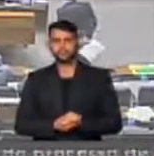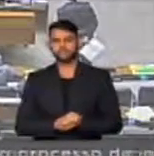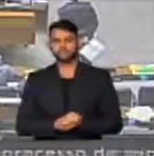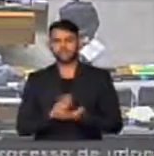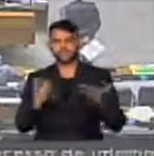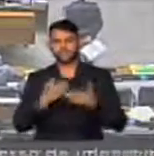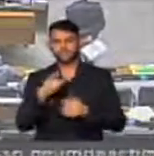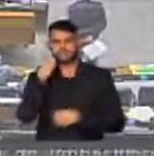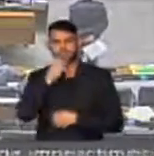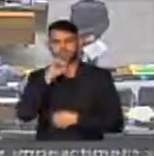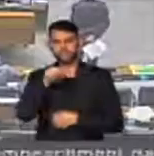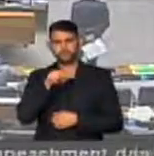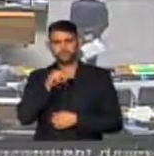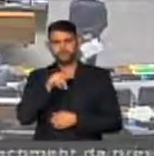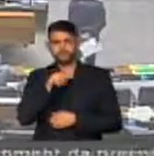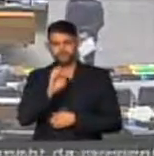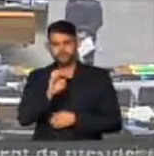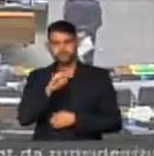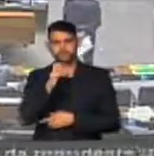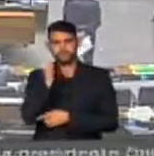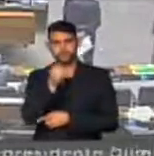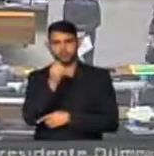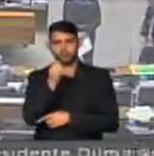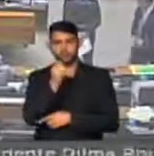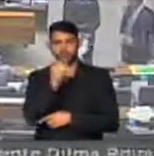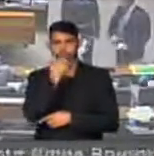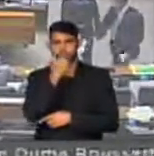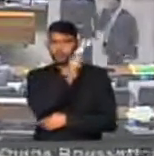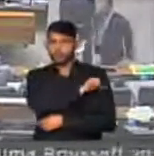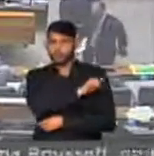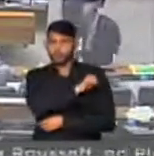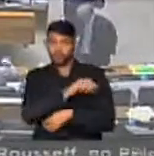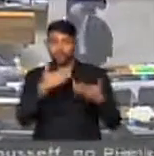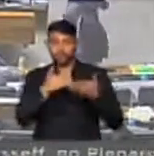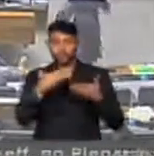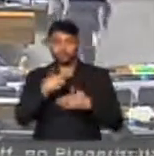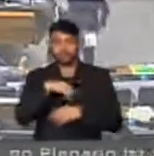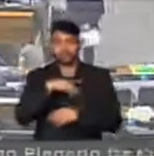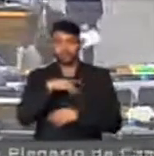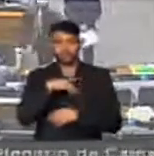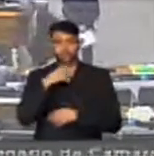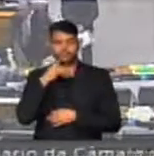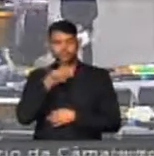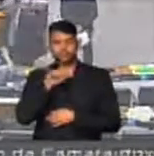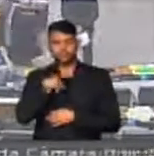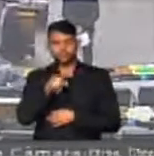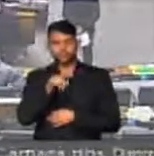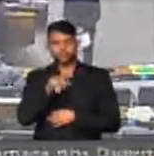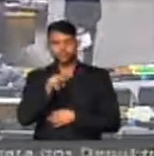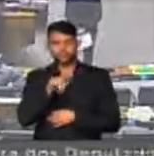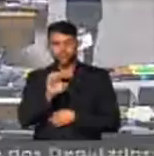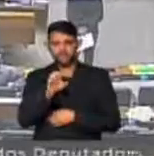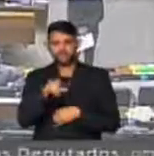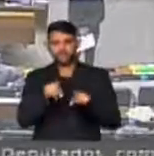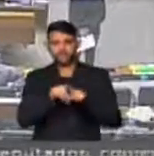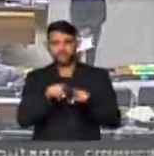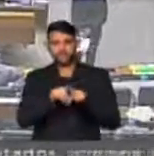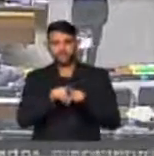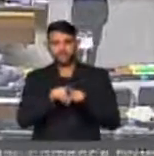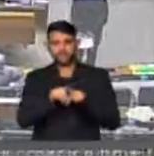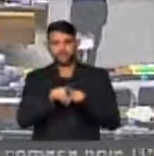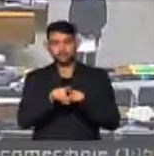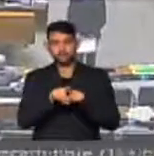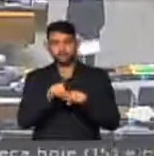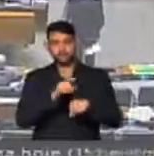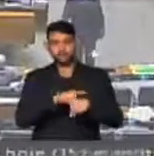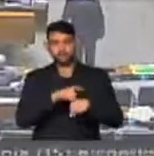Este foi, então, o deputado Júlio Lopes, do Rio de Janeiro, e agora nós vamos escutar o deputado Jerônimo Gergen, também